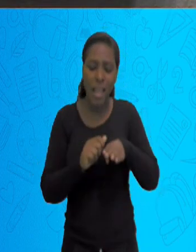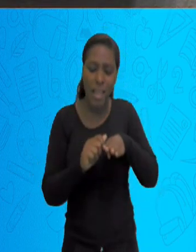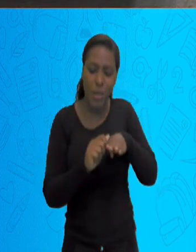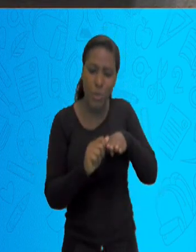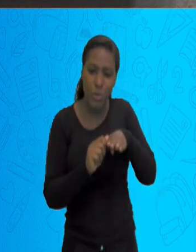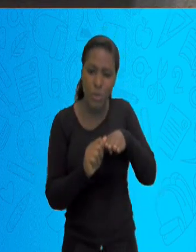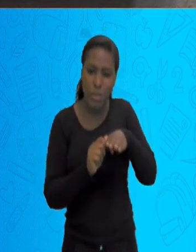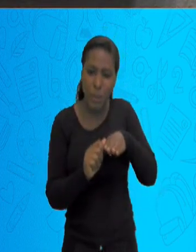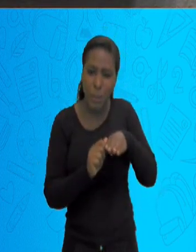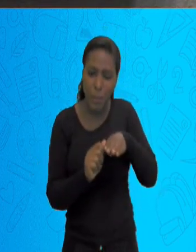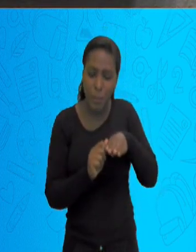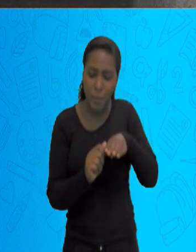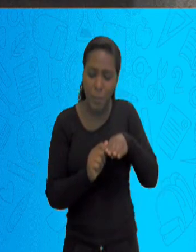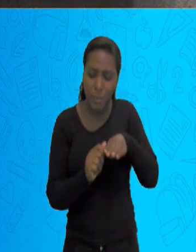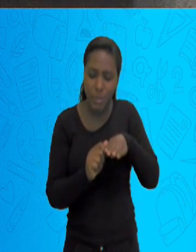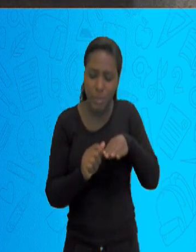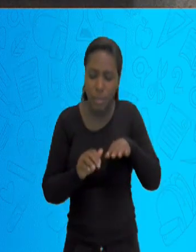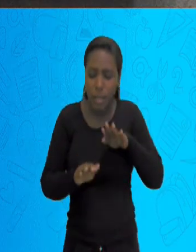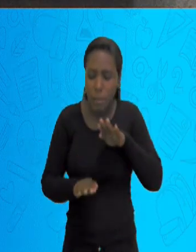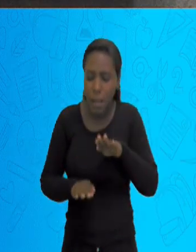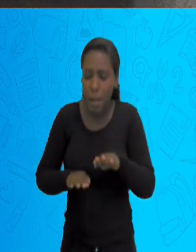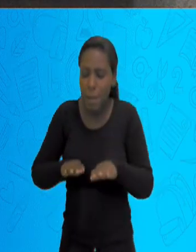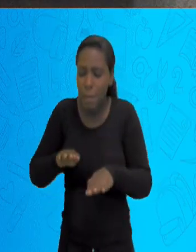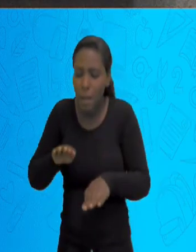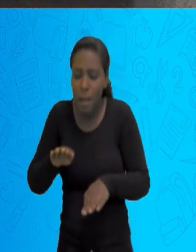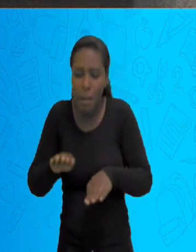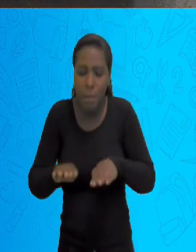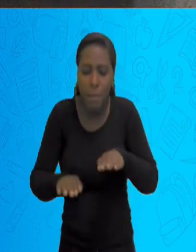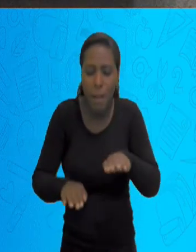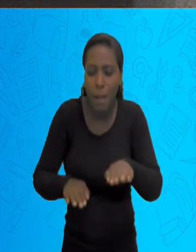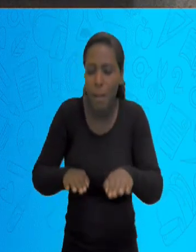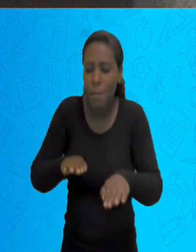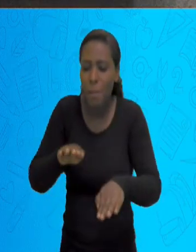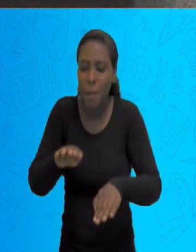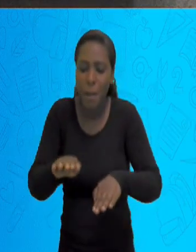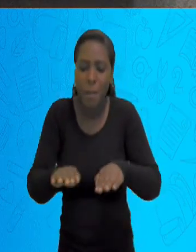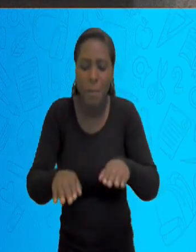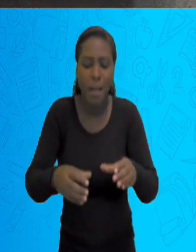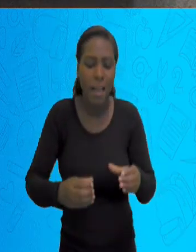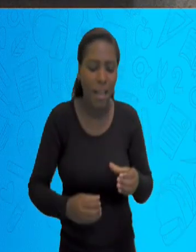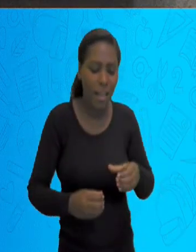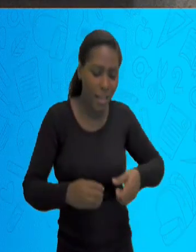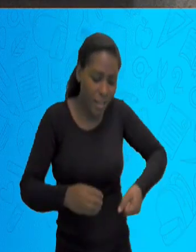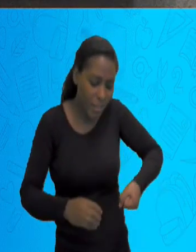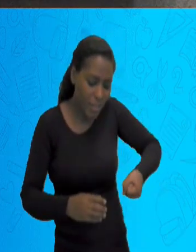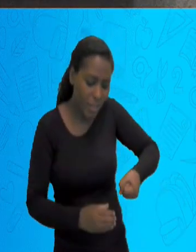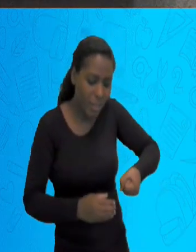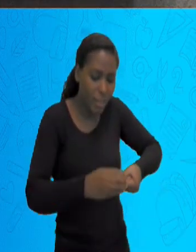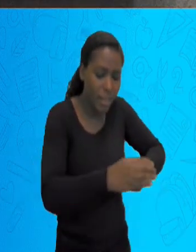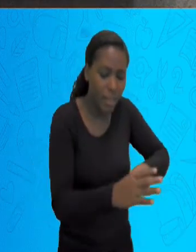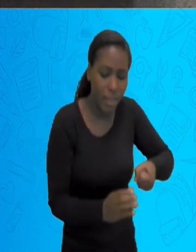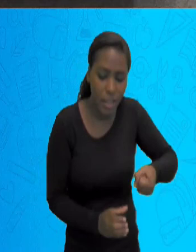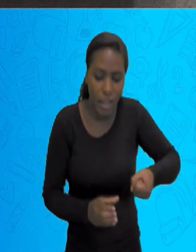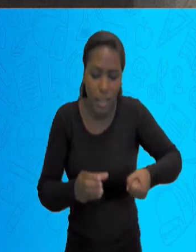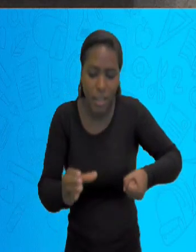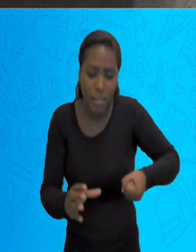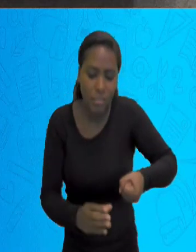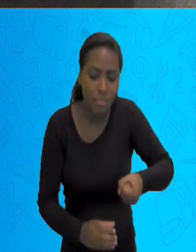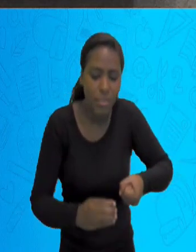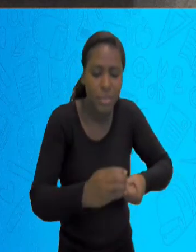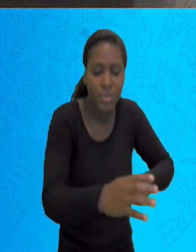A Morte de Leiteiro trata-se de um poema narrativo que